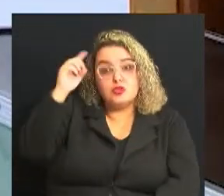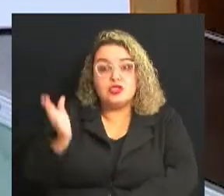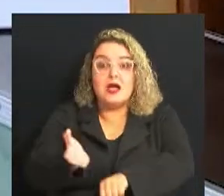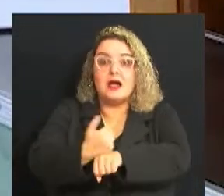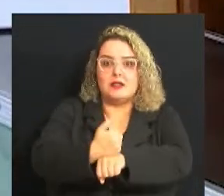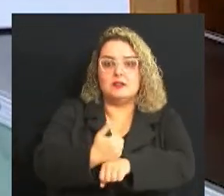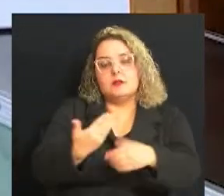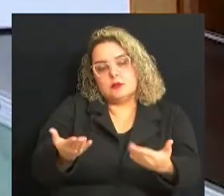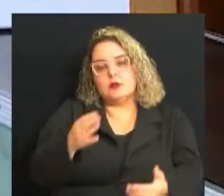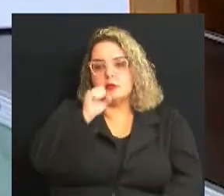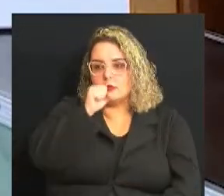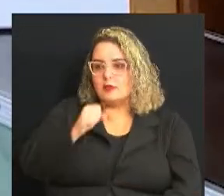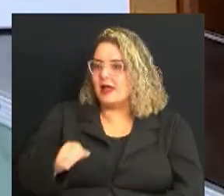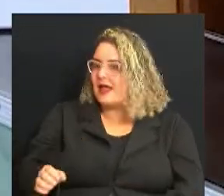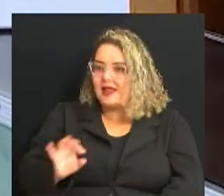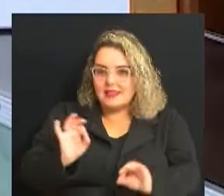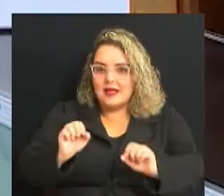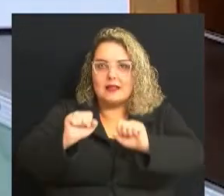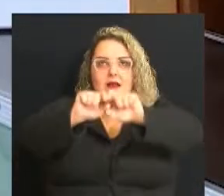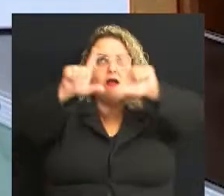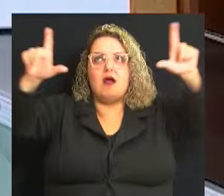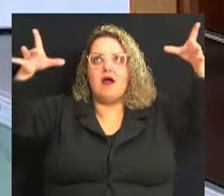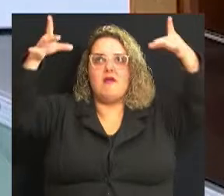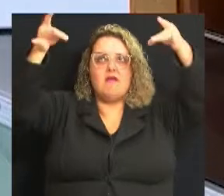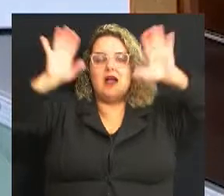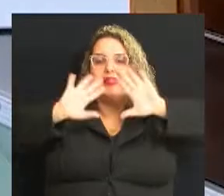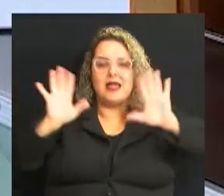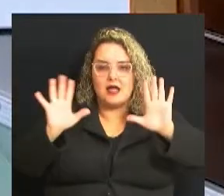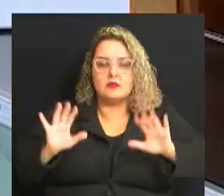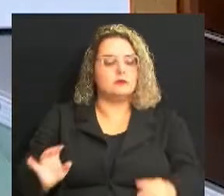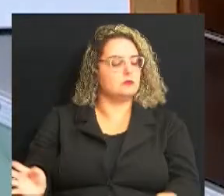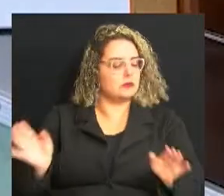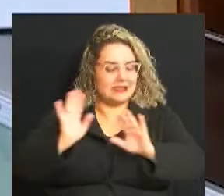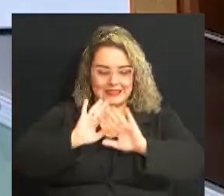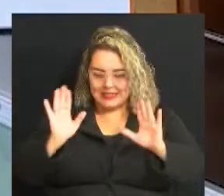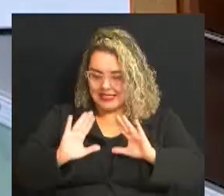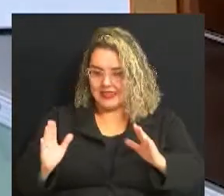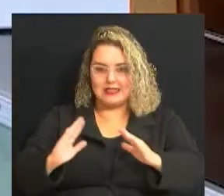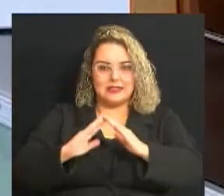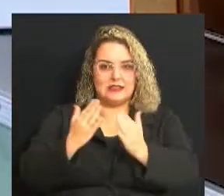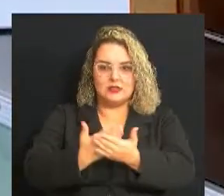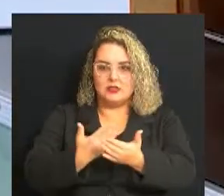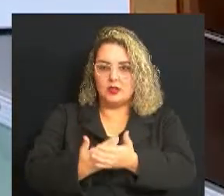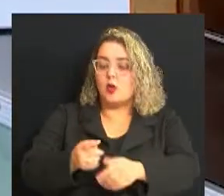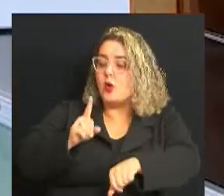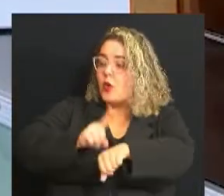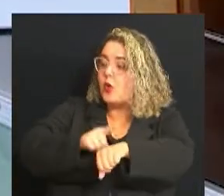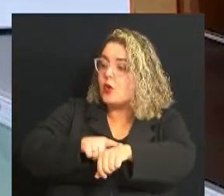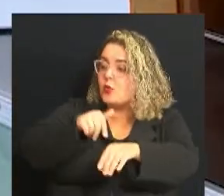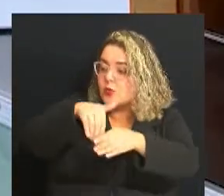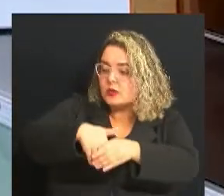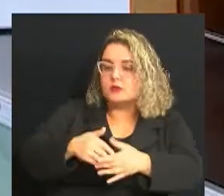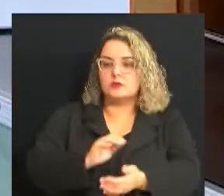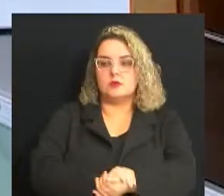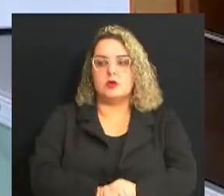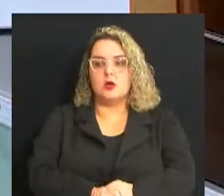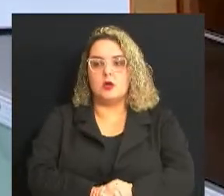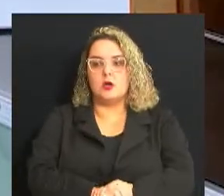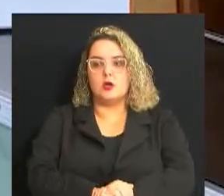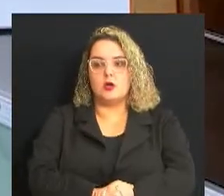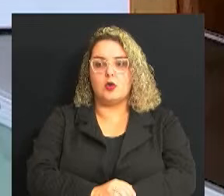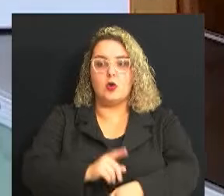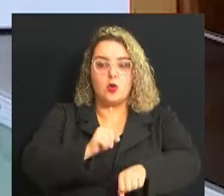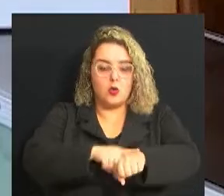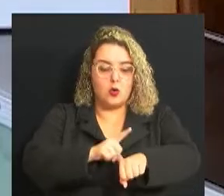Nem mesmo faixa na porta da escola. Não, nem mesmo faixa na porta da escola. Horário de votação. A votação ela tem início